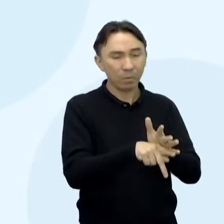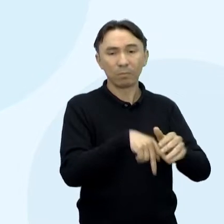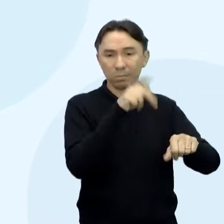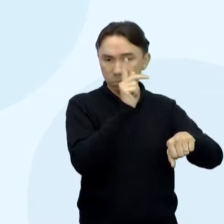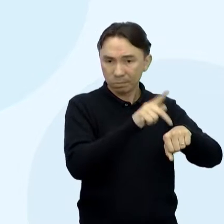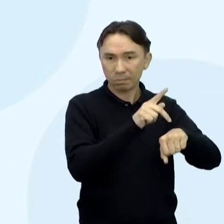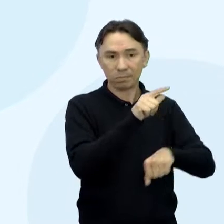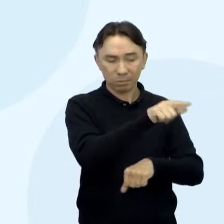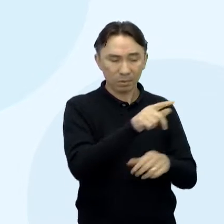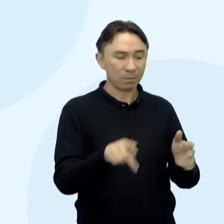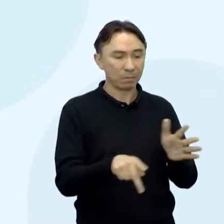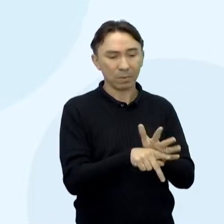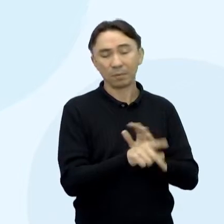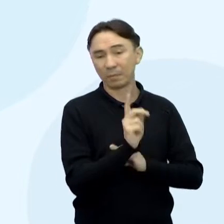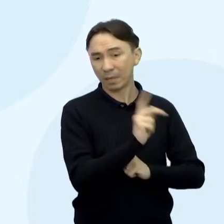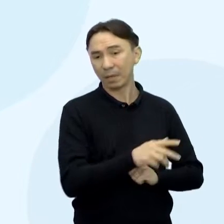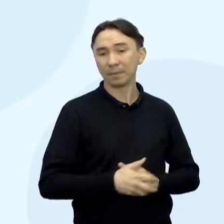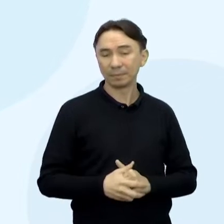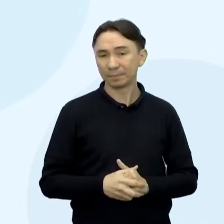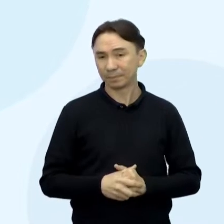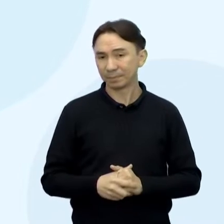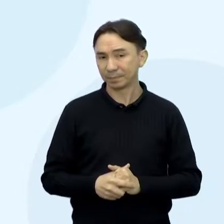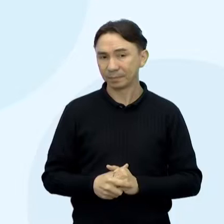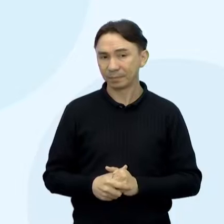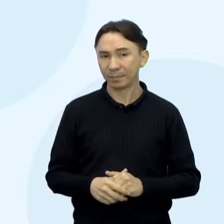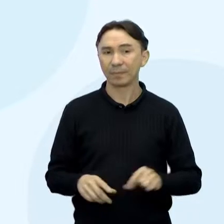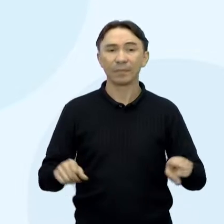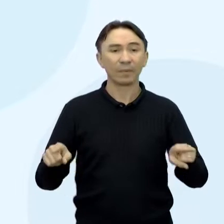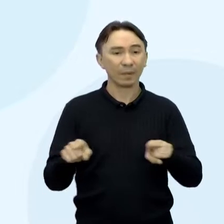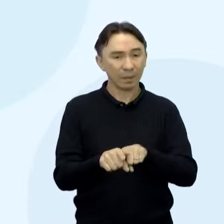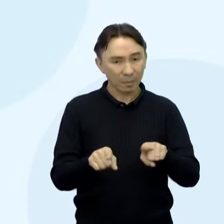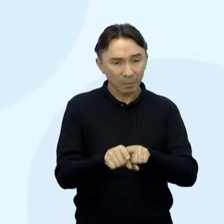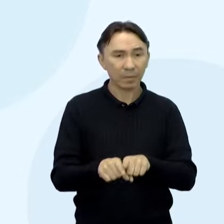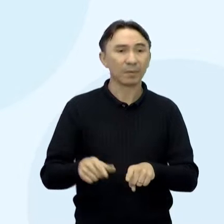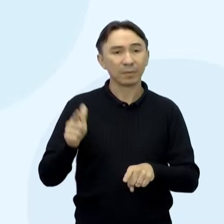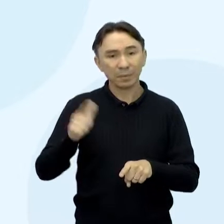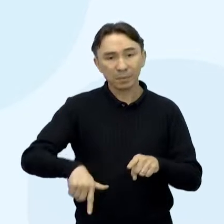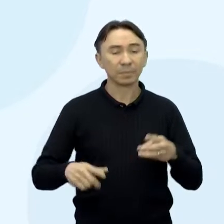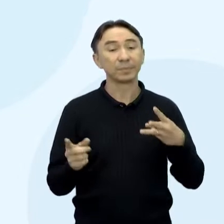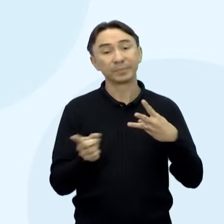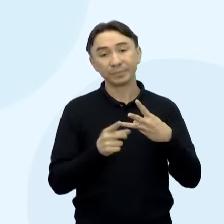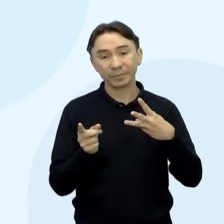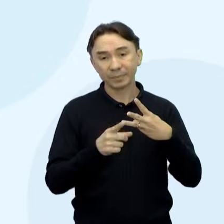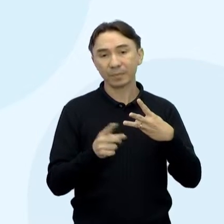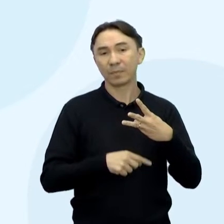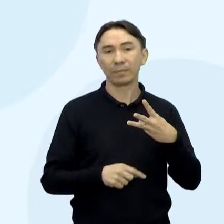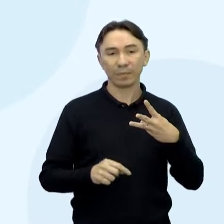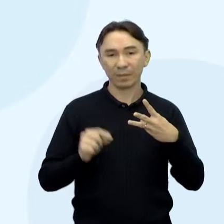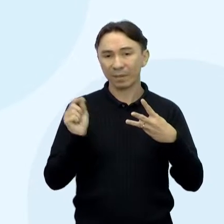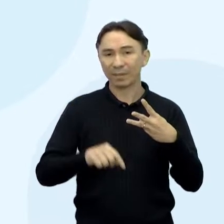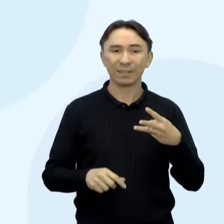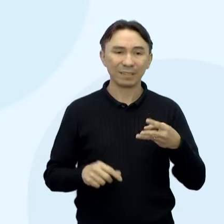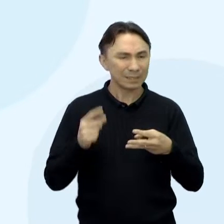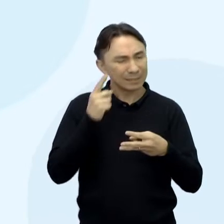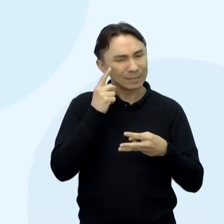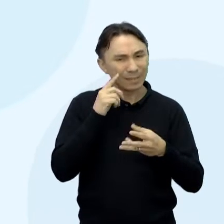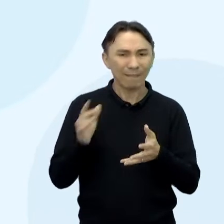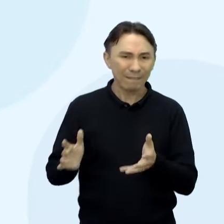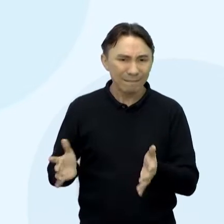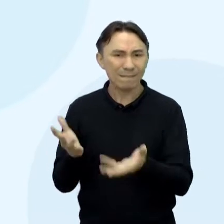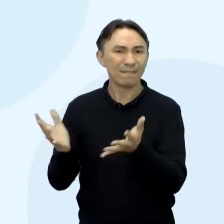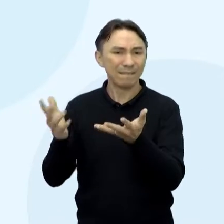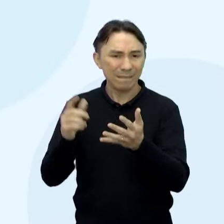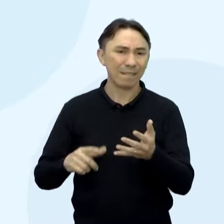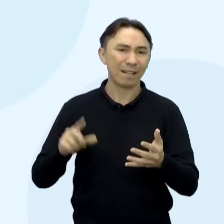tá? Estimular a adoção de padrões sustentáveis de produção e consumo de bens e